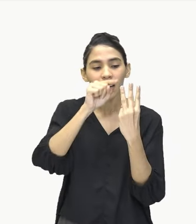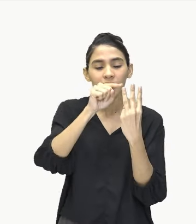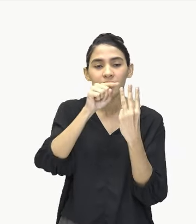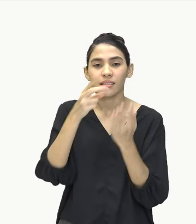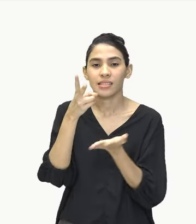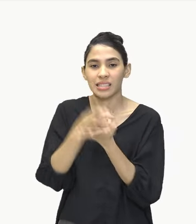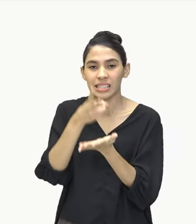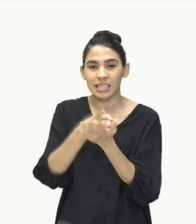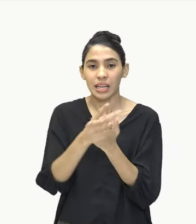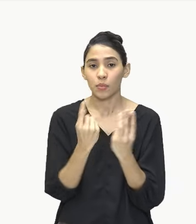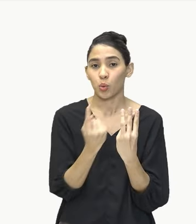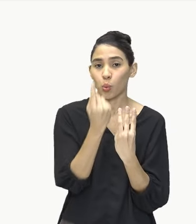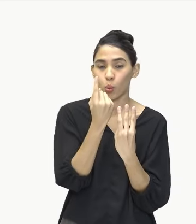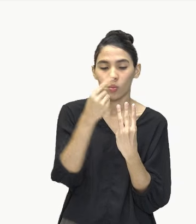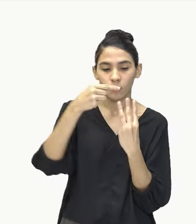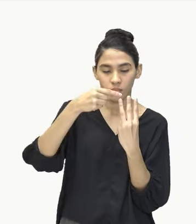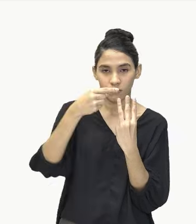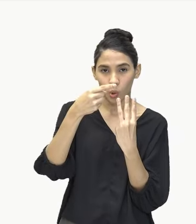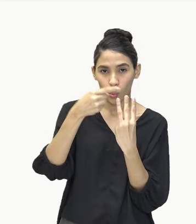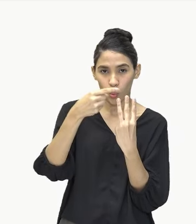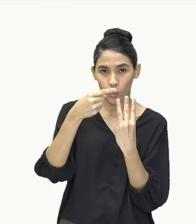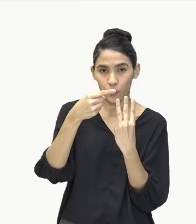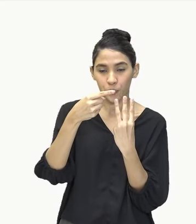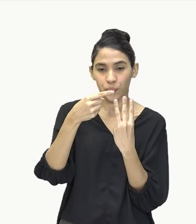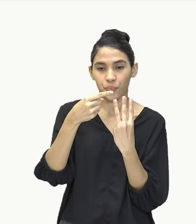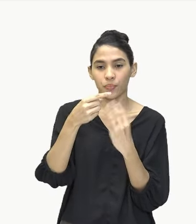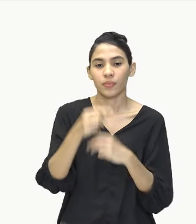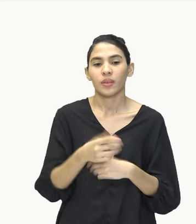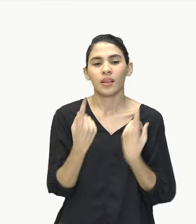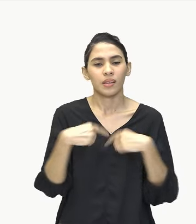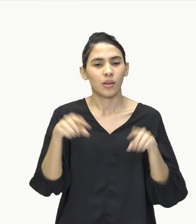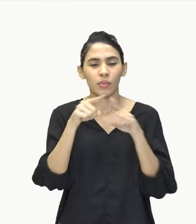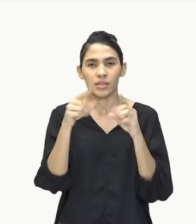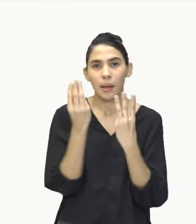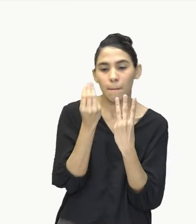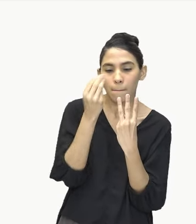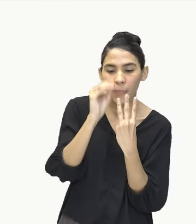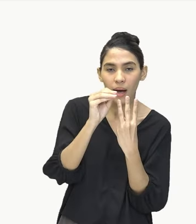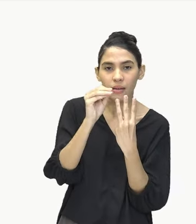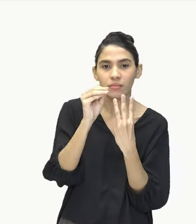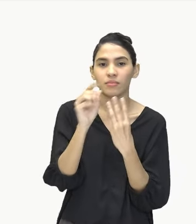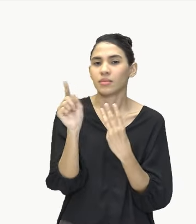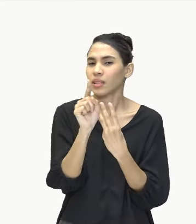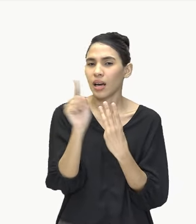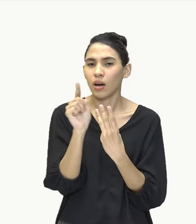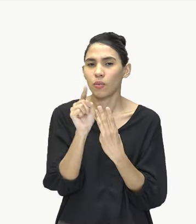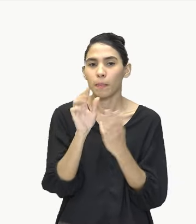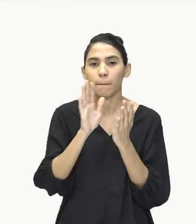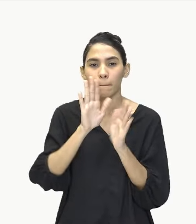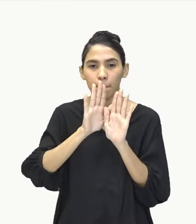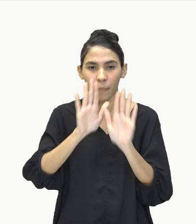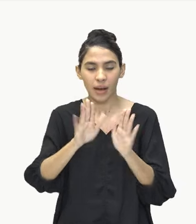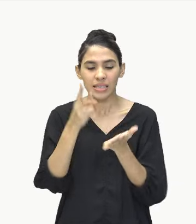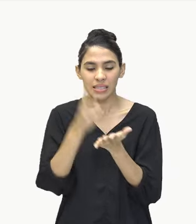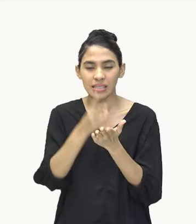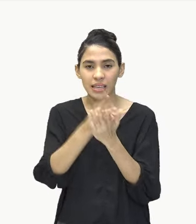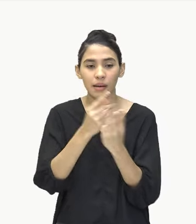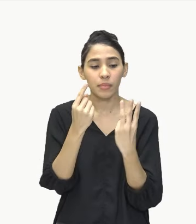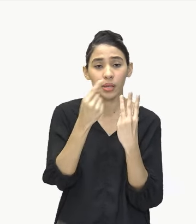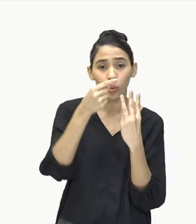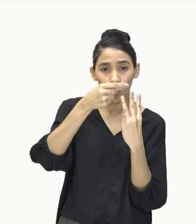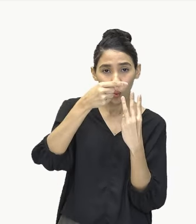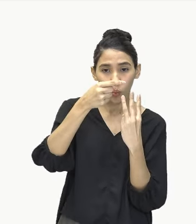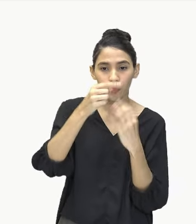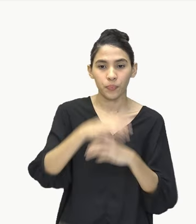dela é o 1. E não necessariamente nós precisamos colocar. No exemplo B, nós temos aí o